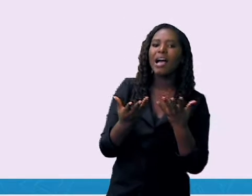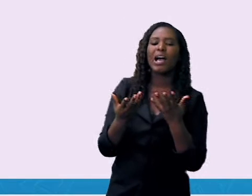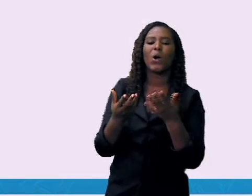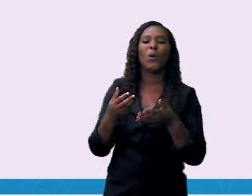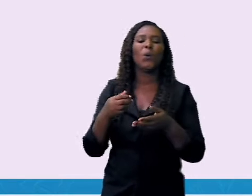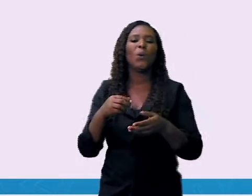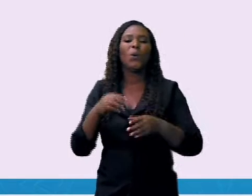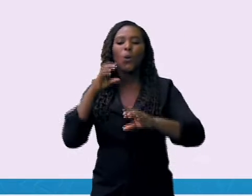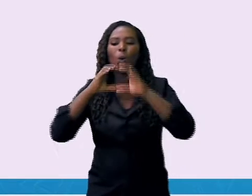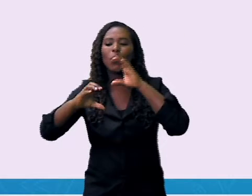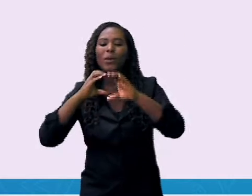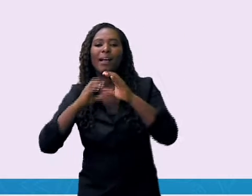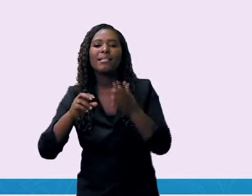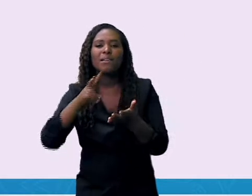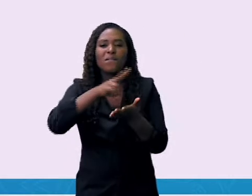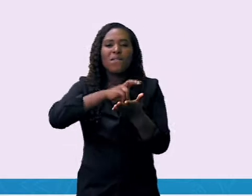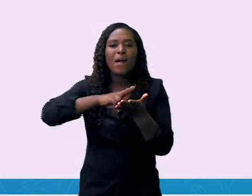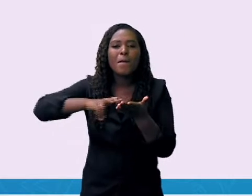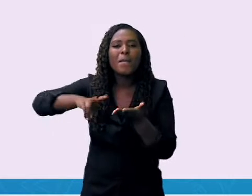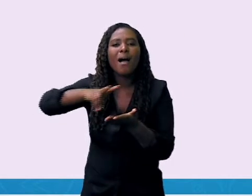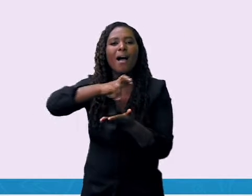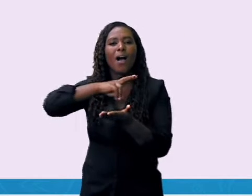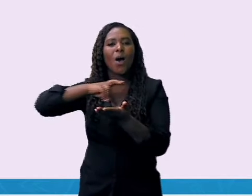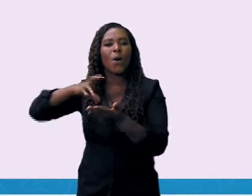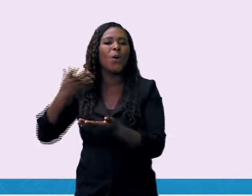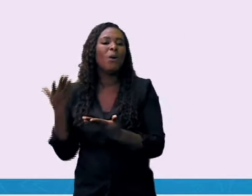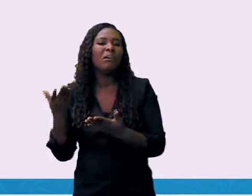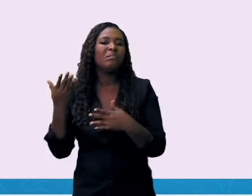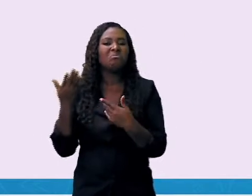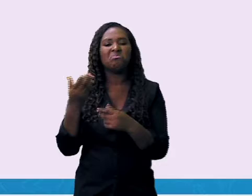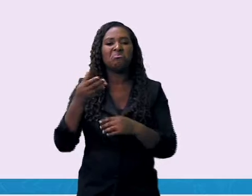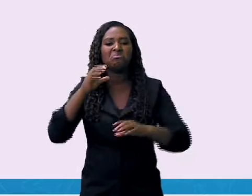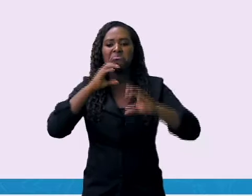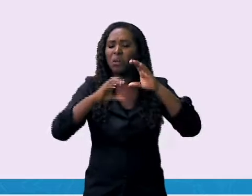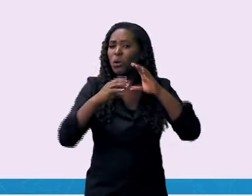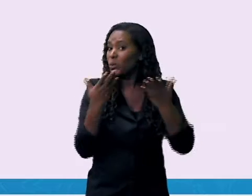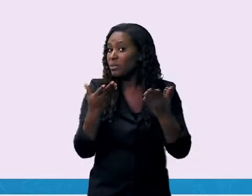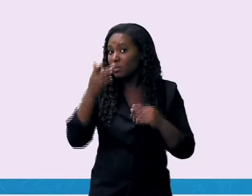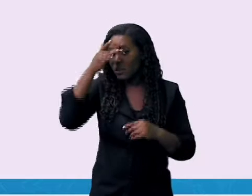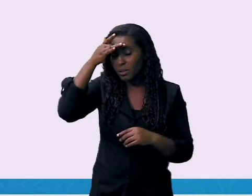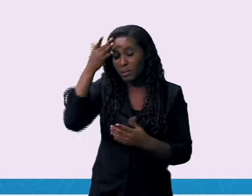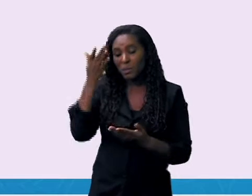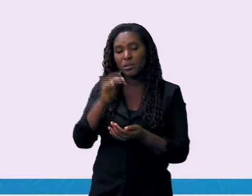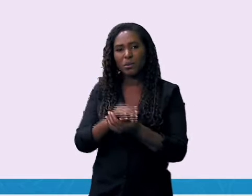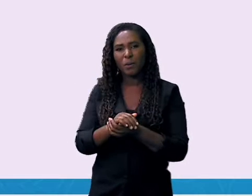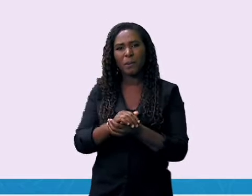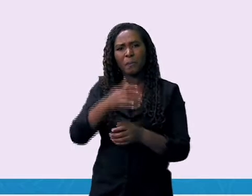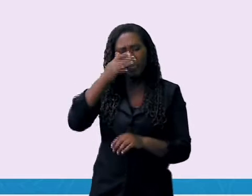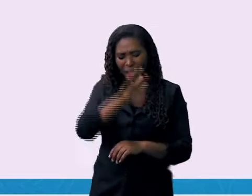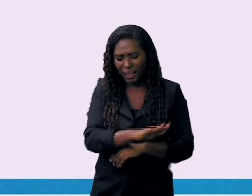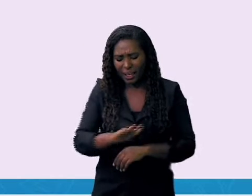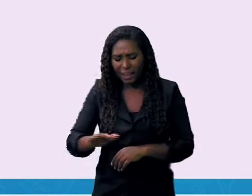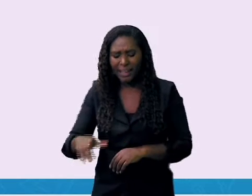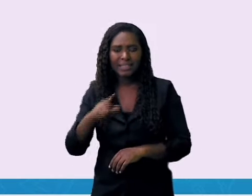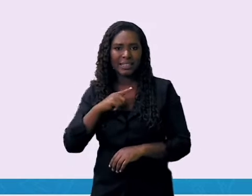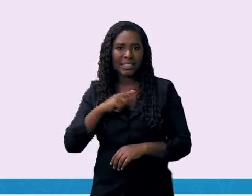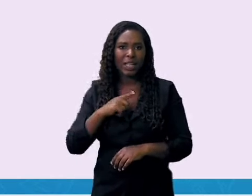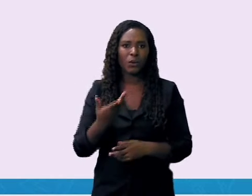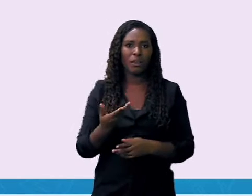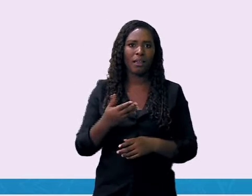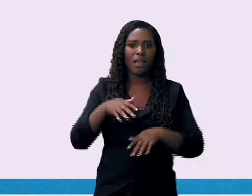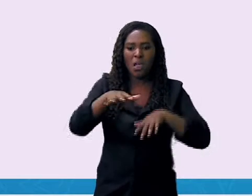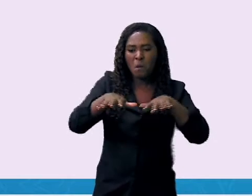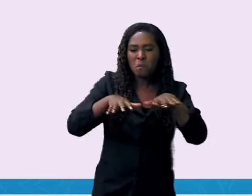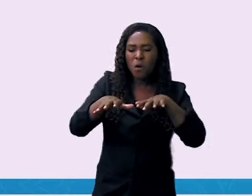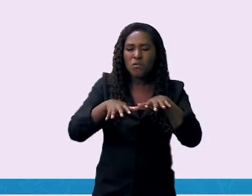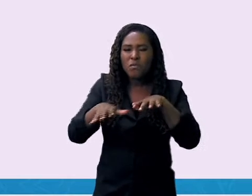e comportamento. Essas crianças têm interesse restrito em movimentos repetitivos, como balançar o corpo, rodar a